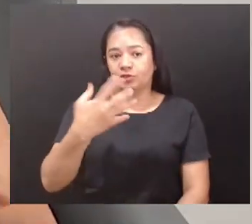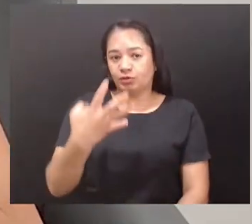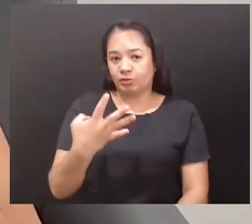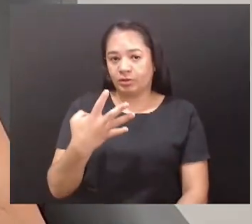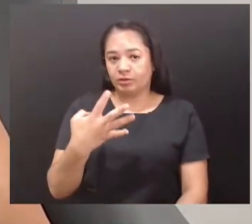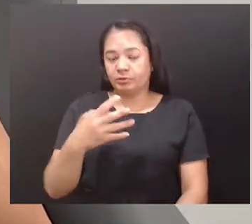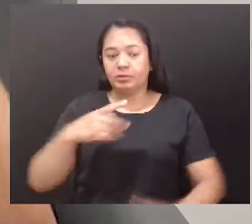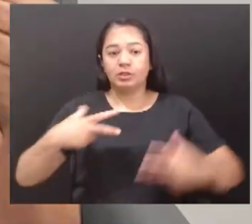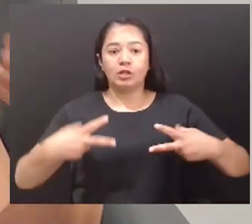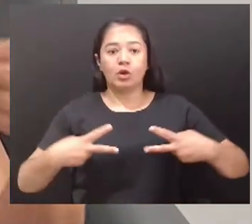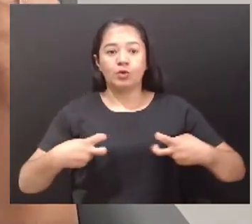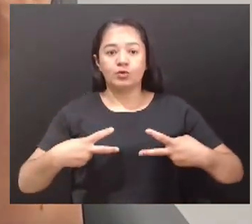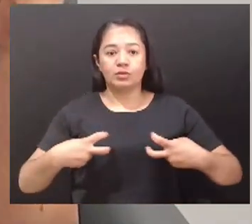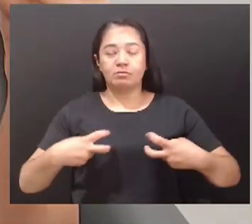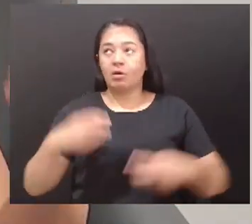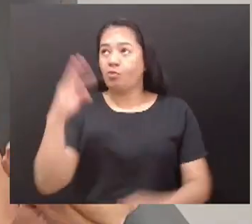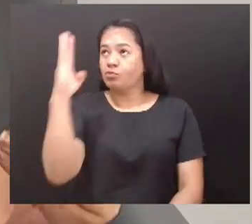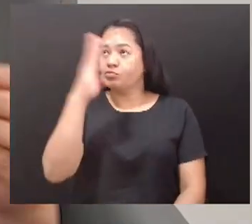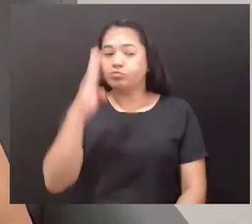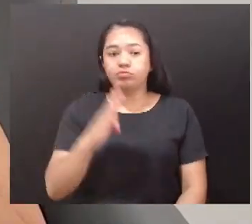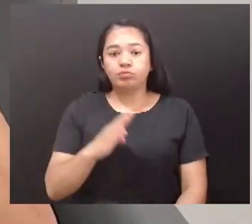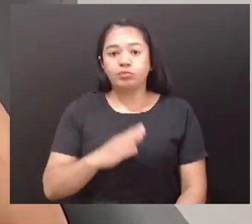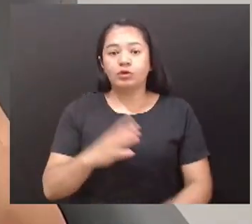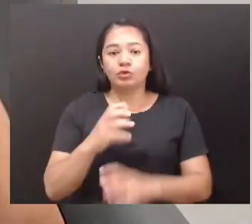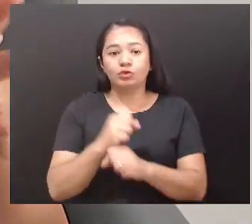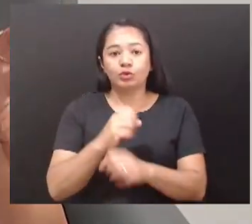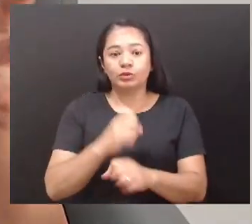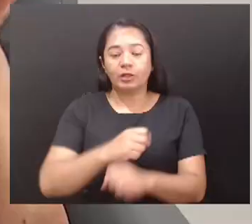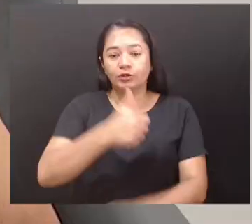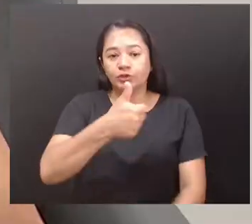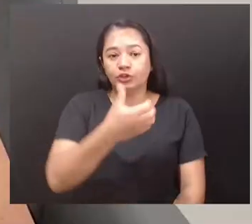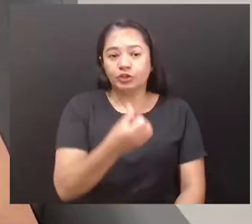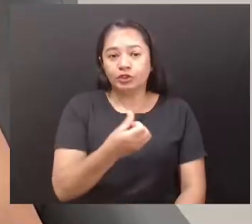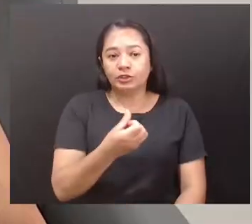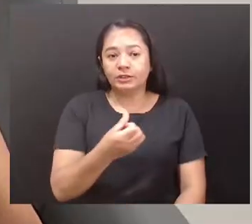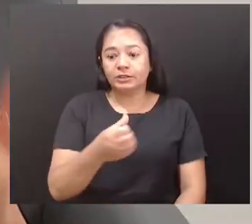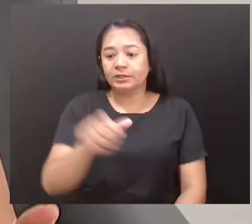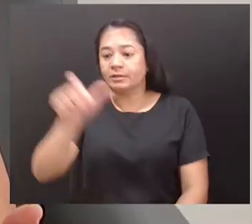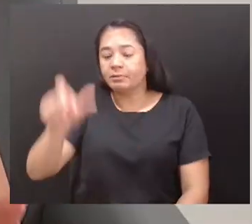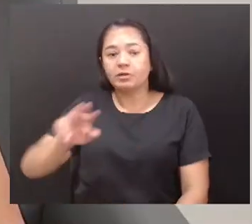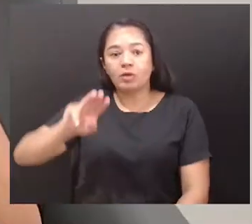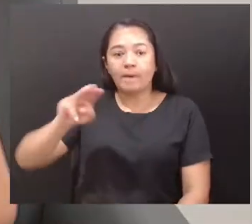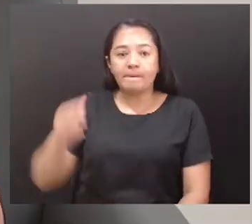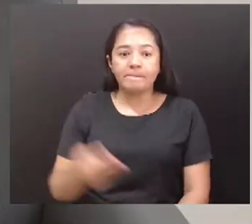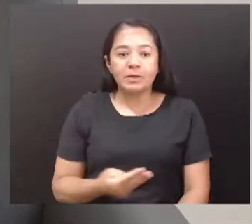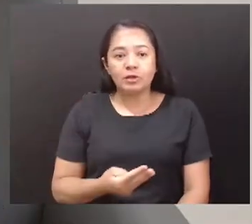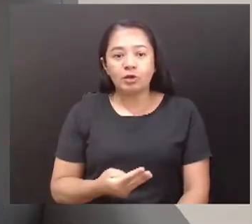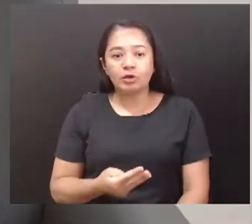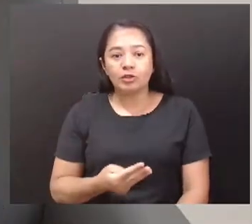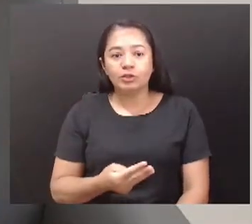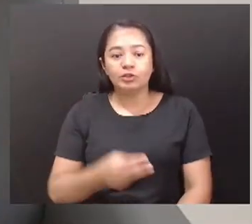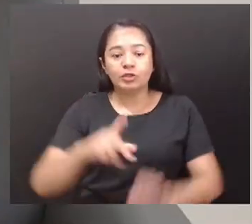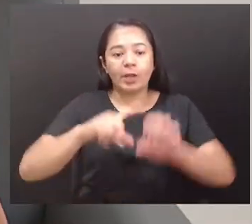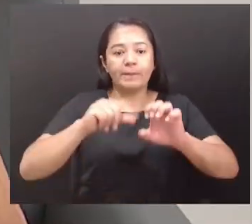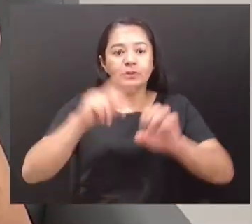o Brasil tem 16 milhões de empreendedores negros, dos quais